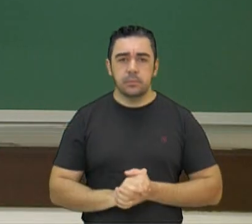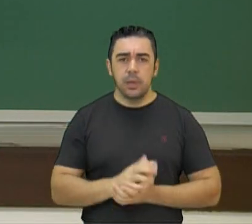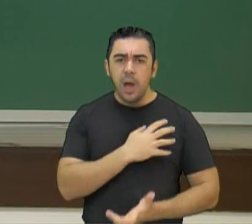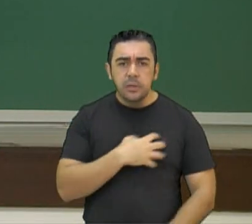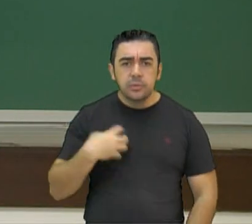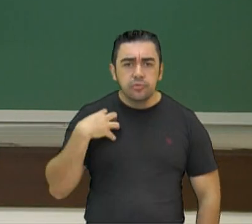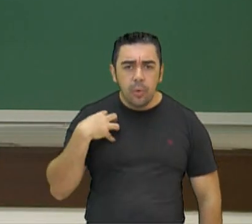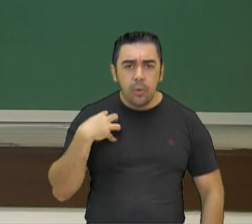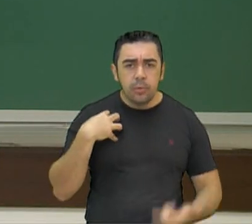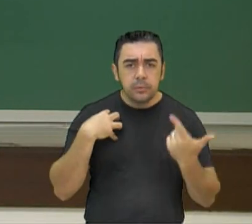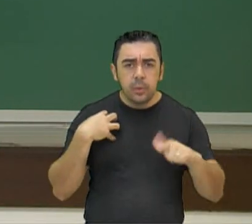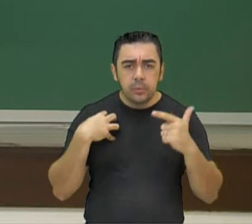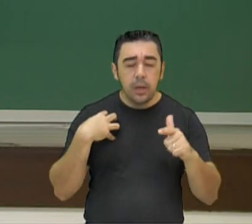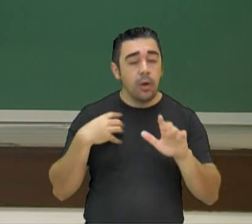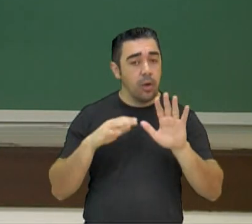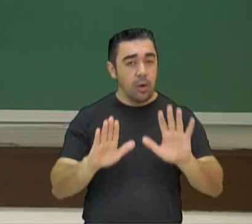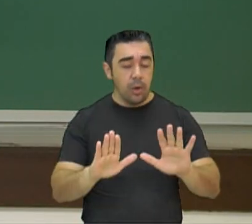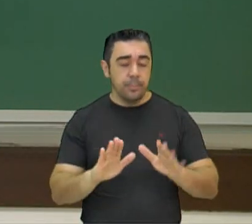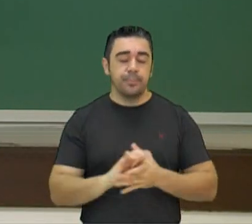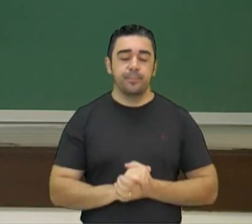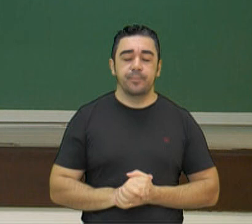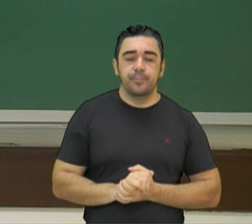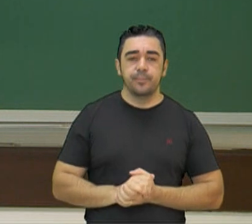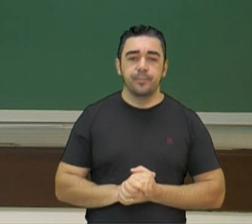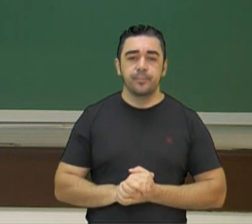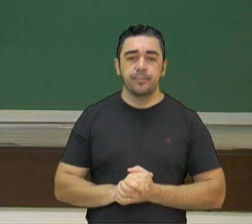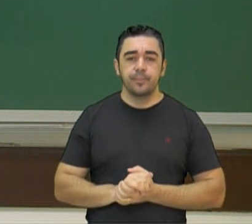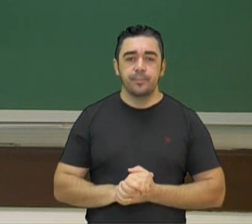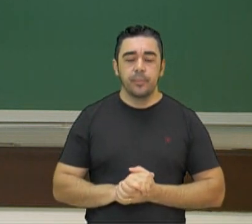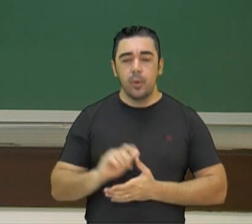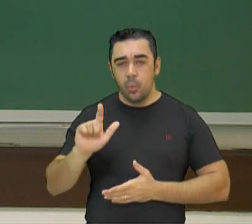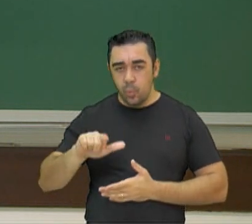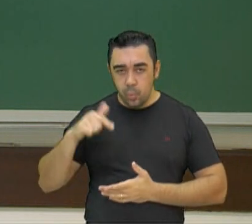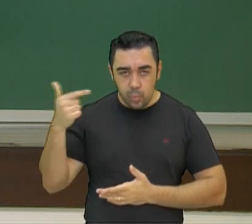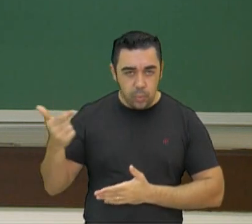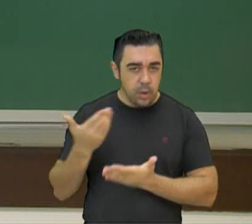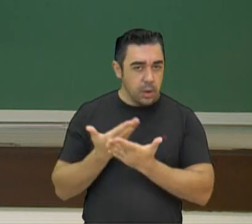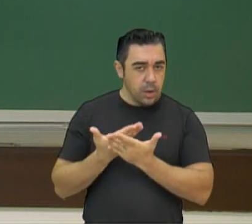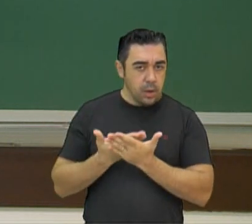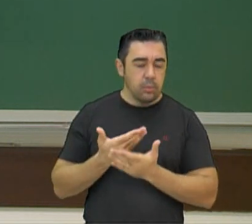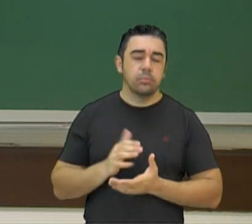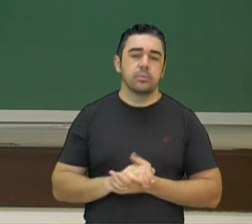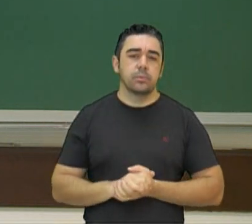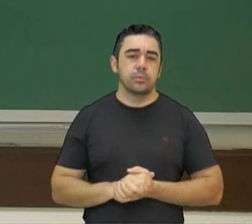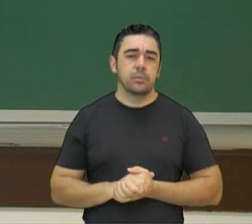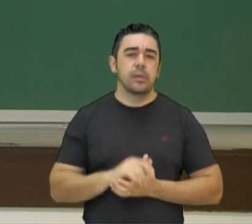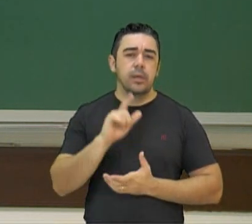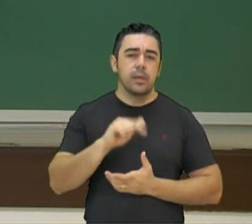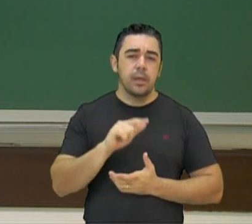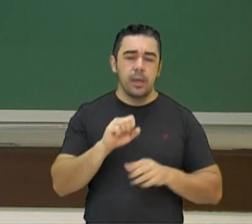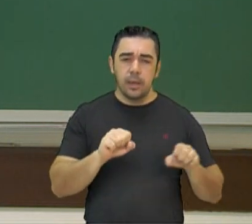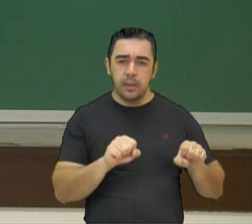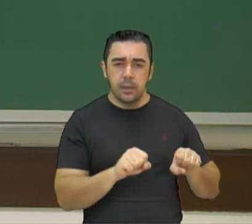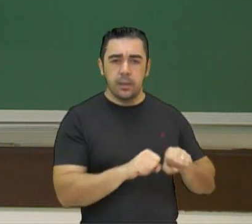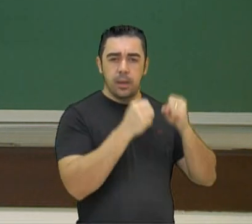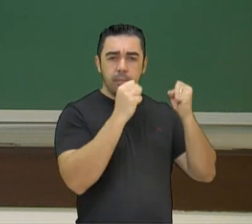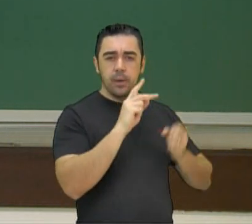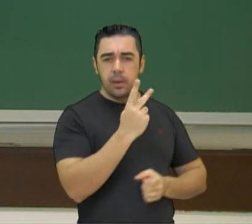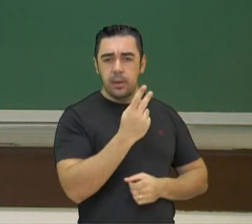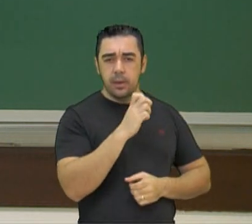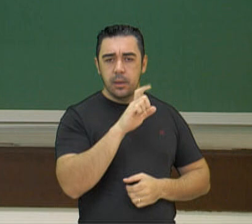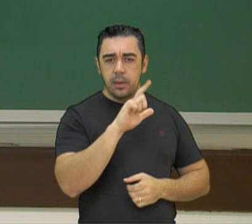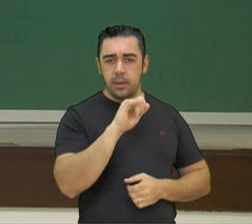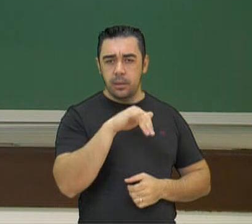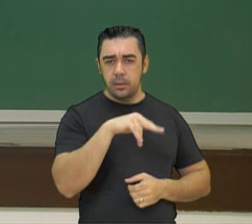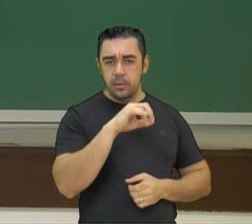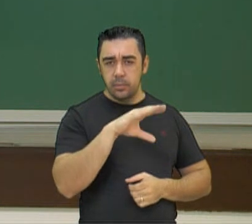não existe? Porque veja lá, na outra aula, na queda lá do helenismo, a gente